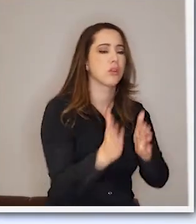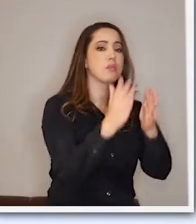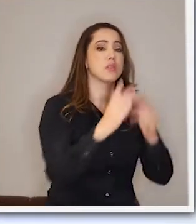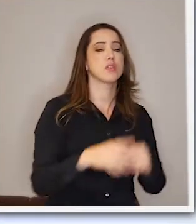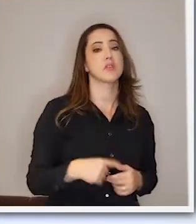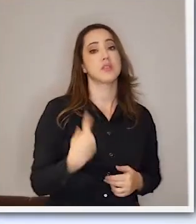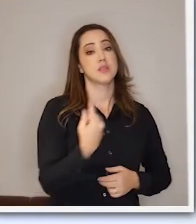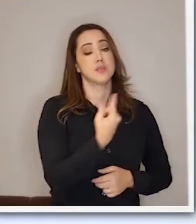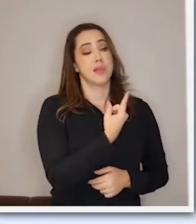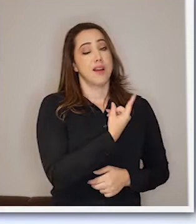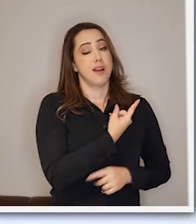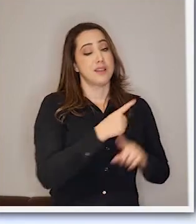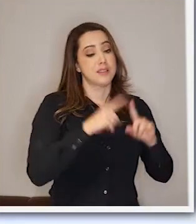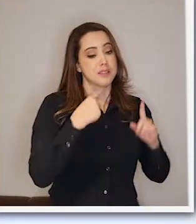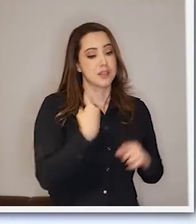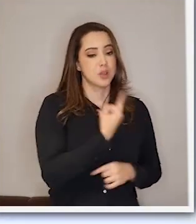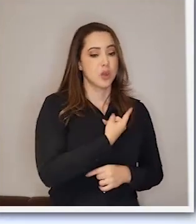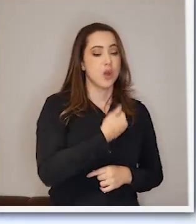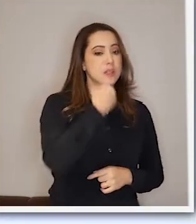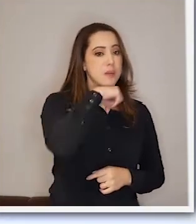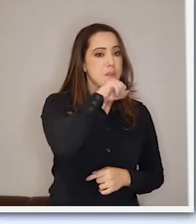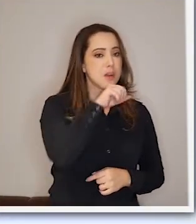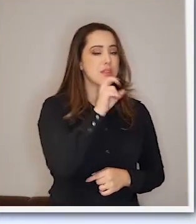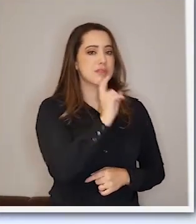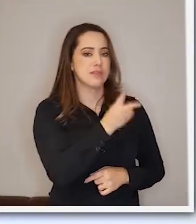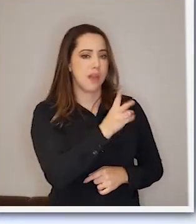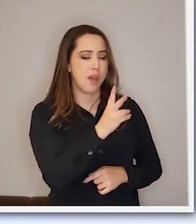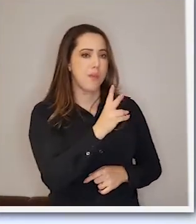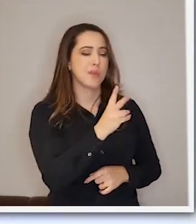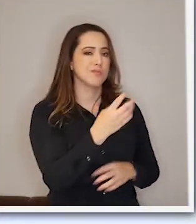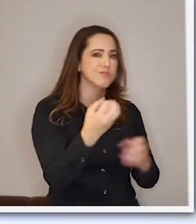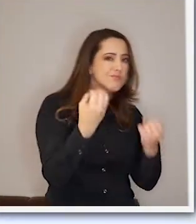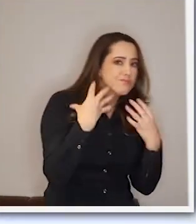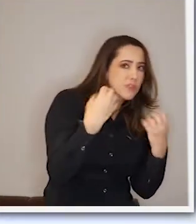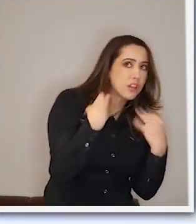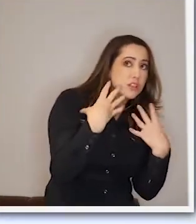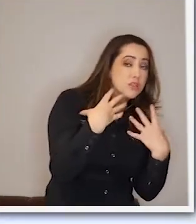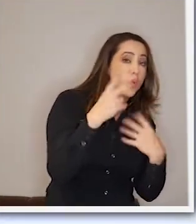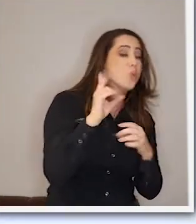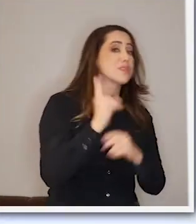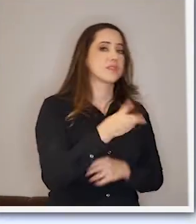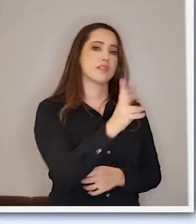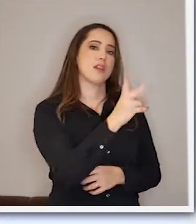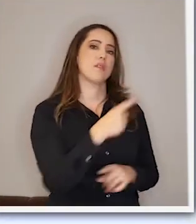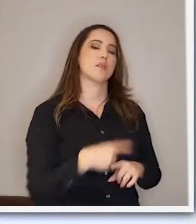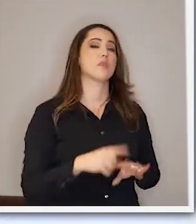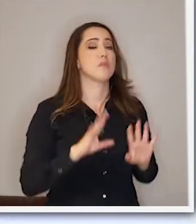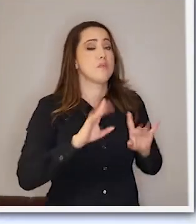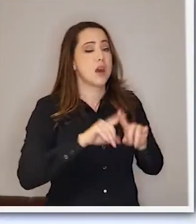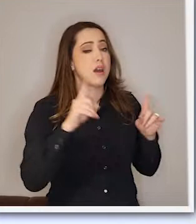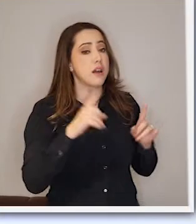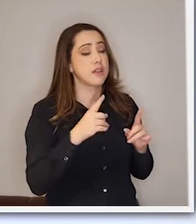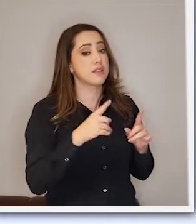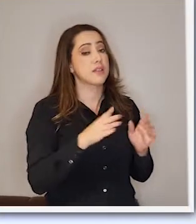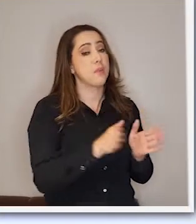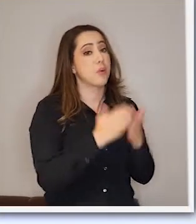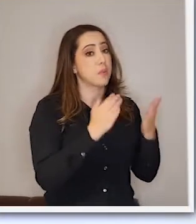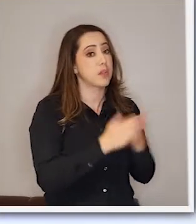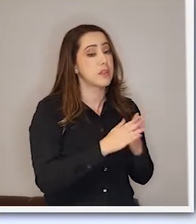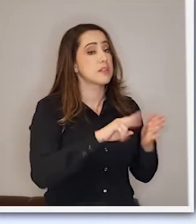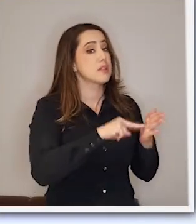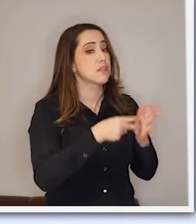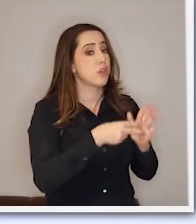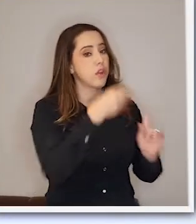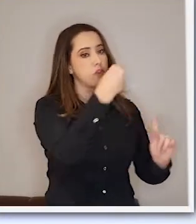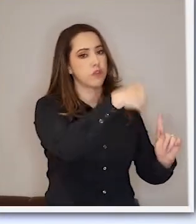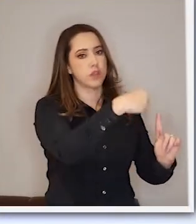não é não, porque tivemos uma mãe que nos preparou para a vida. Então, assim, a pobreza está em estado de